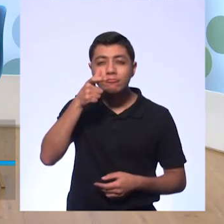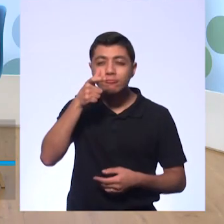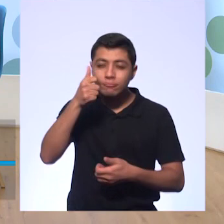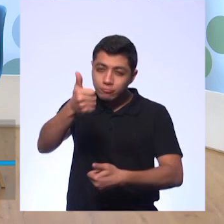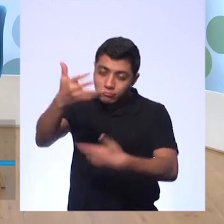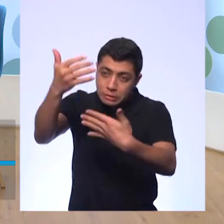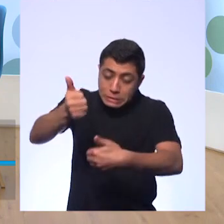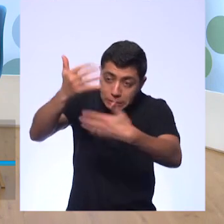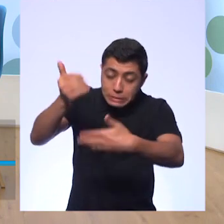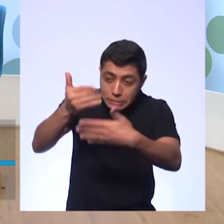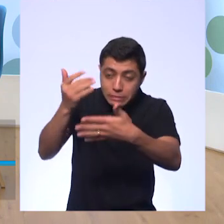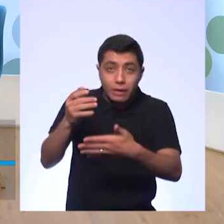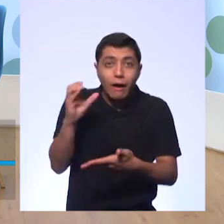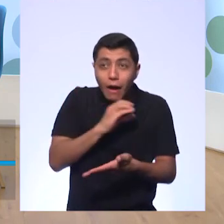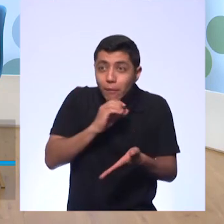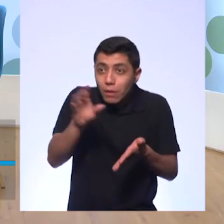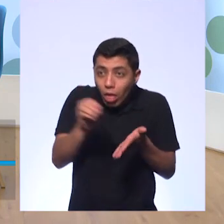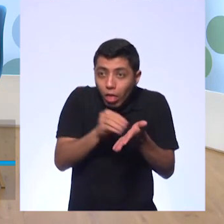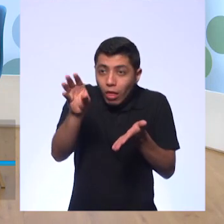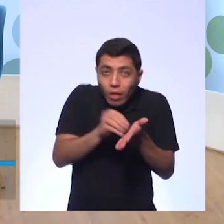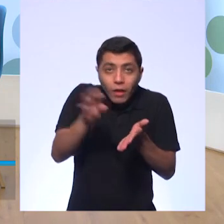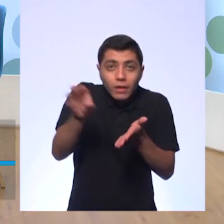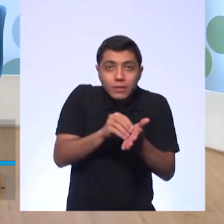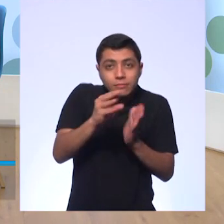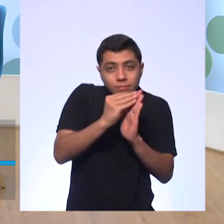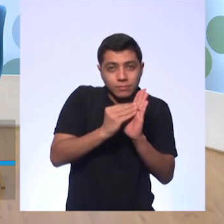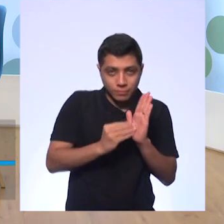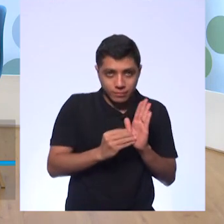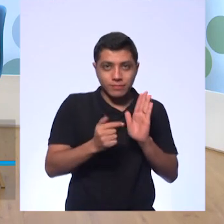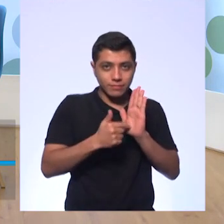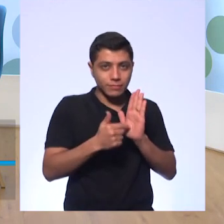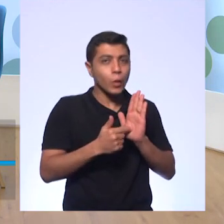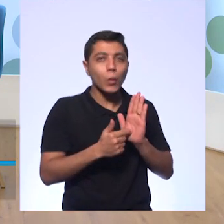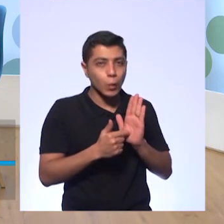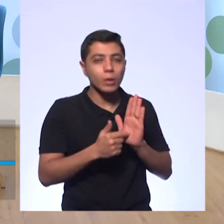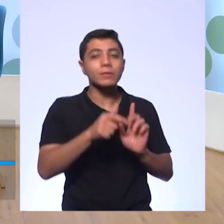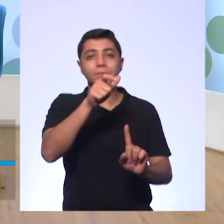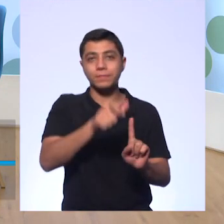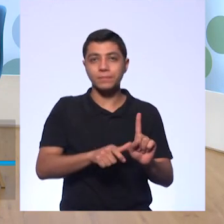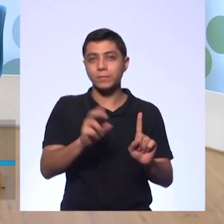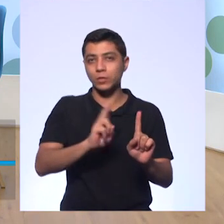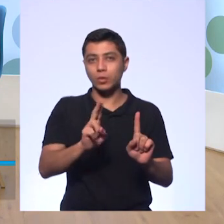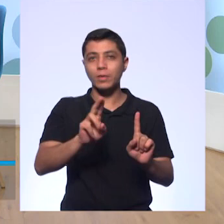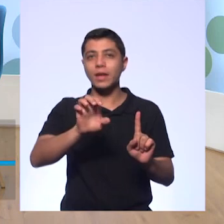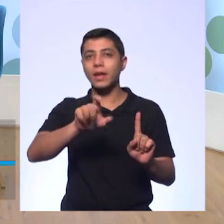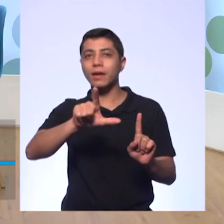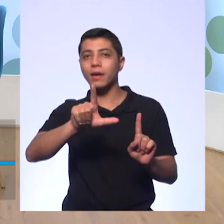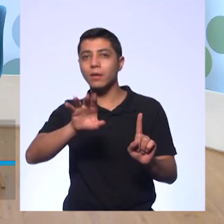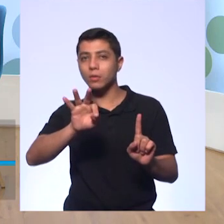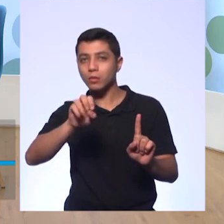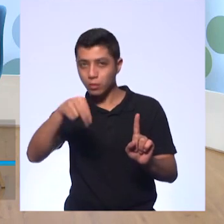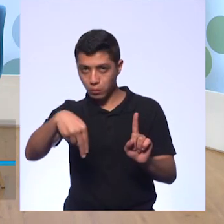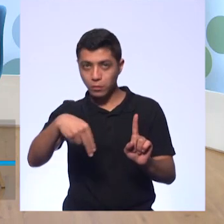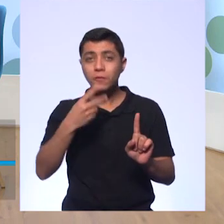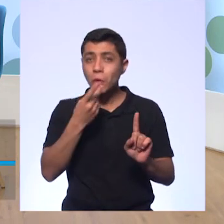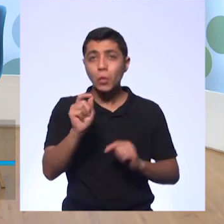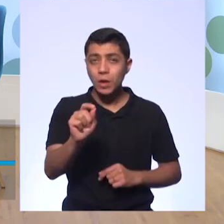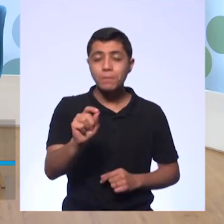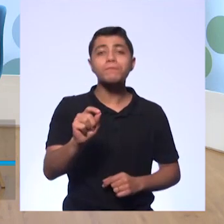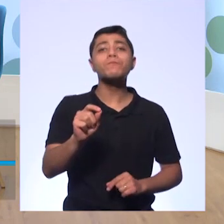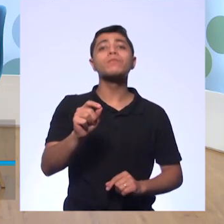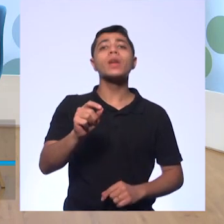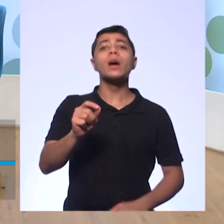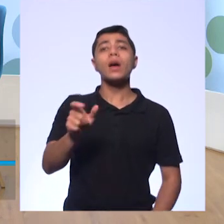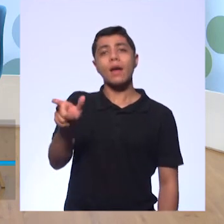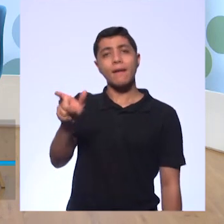subindo bastante. Então eu tenho que fazer aqui a seleção. Vamos lá. O Elton diz assim: a popularidade de Napoleão